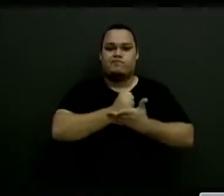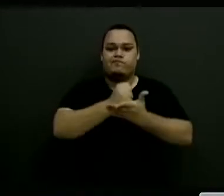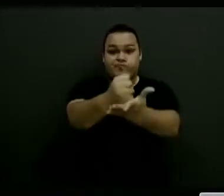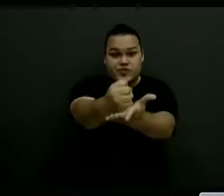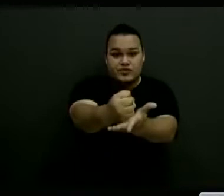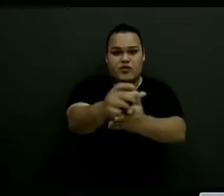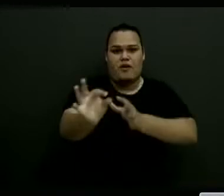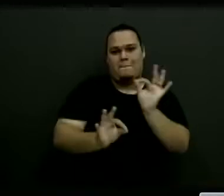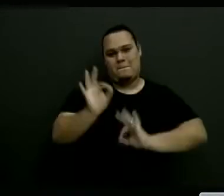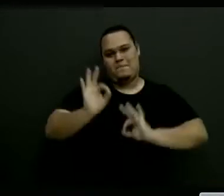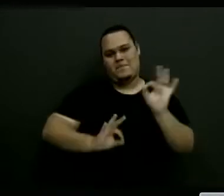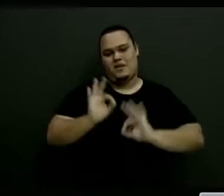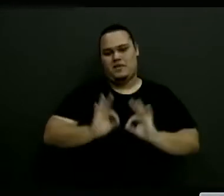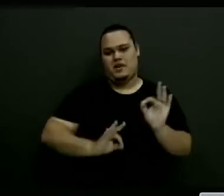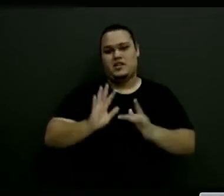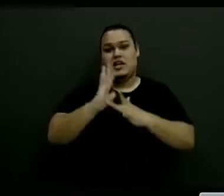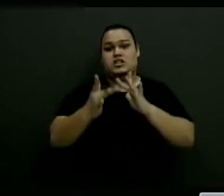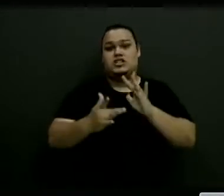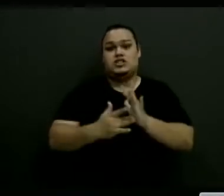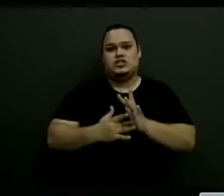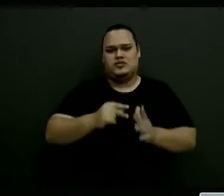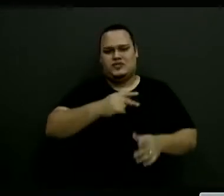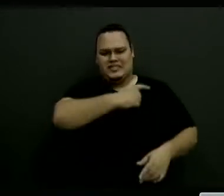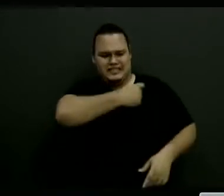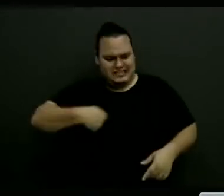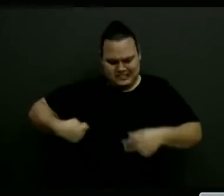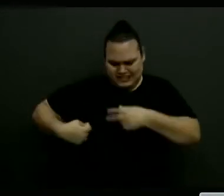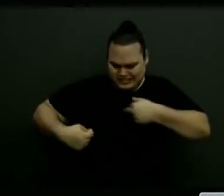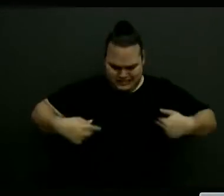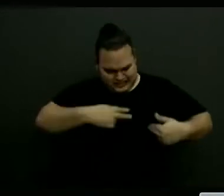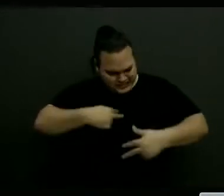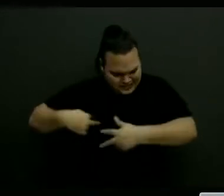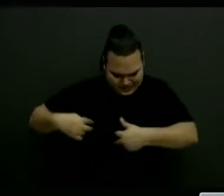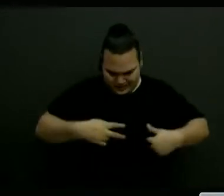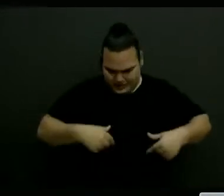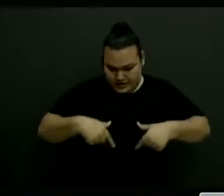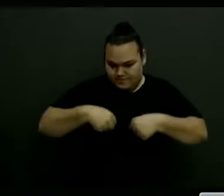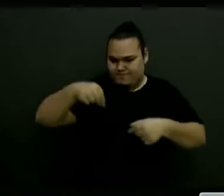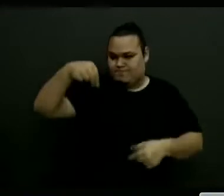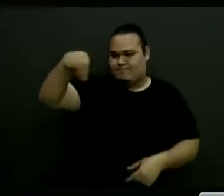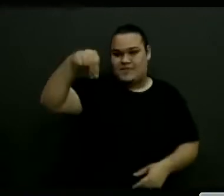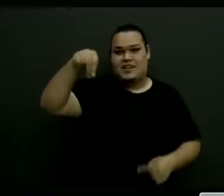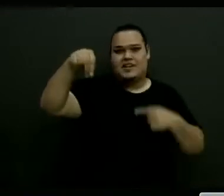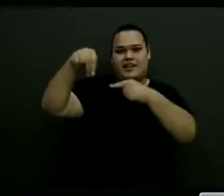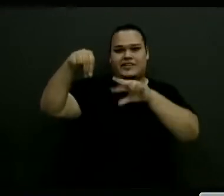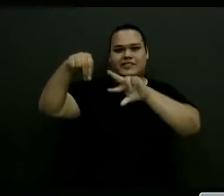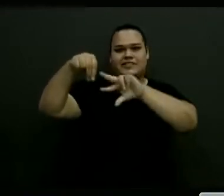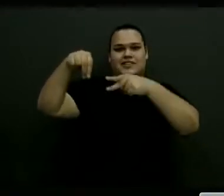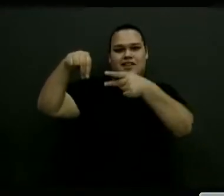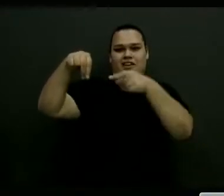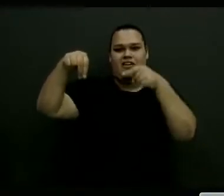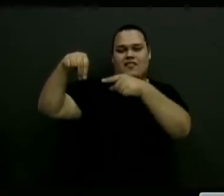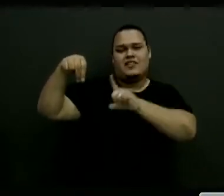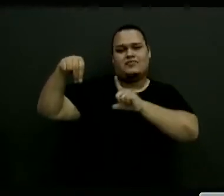Jesus está disposto a morrer, mas não queria morrer ali, no Getsêmani. Queria chegar